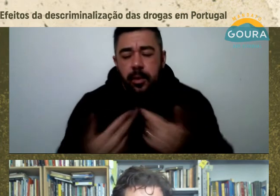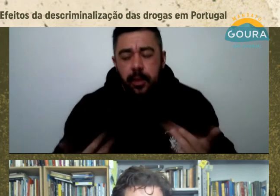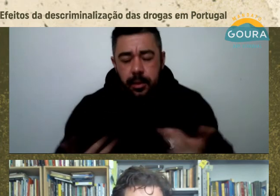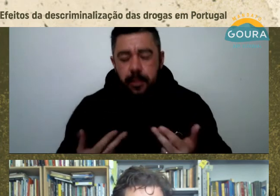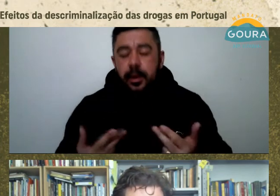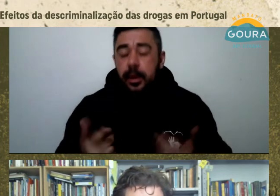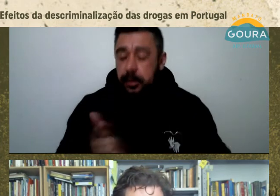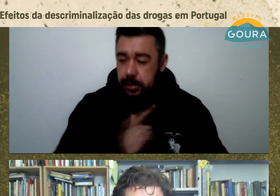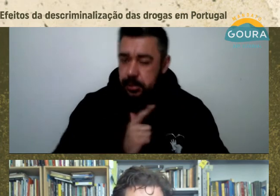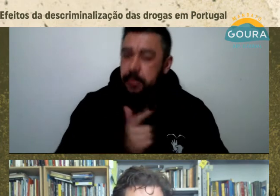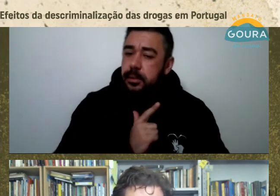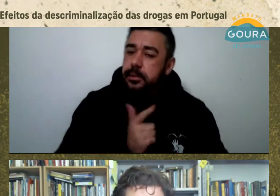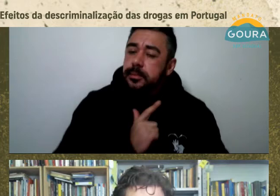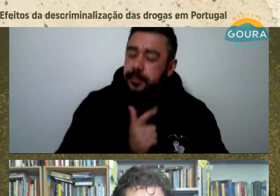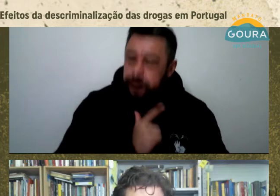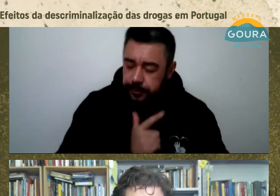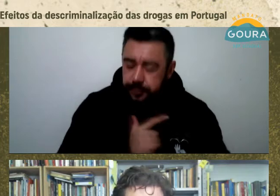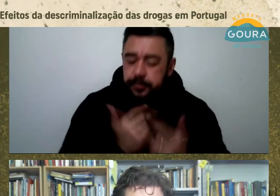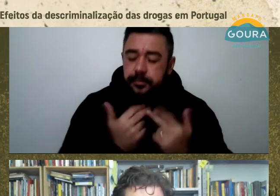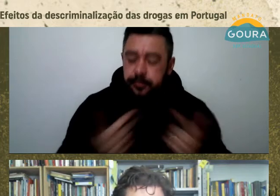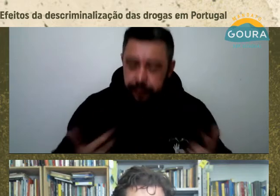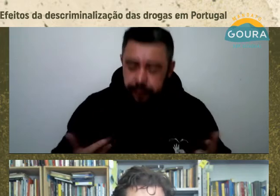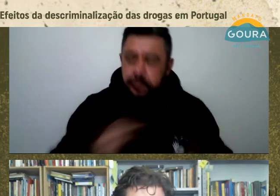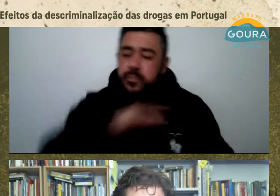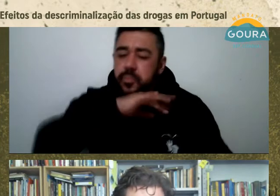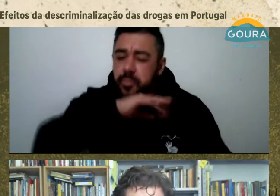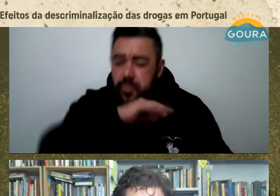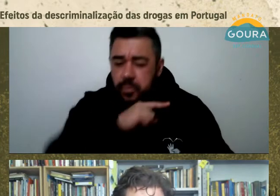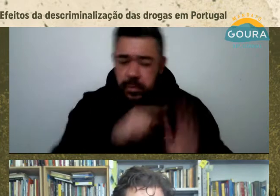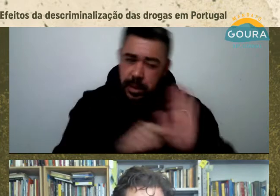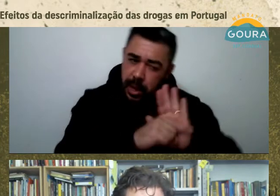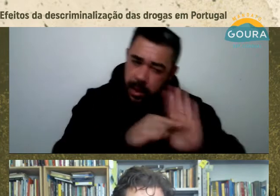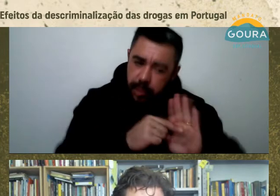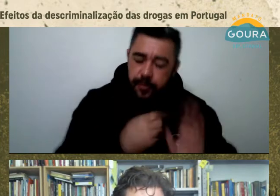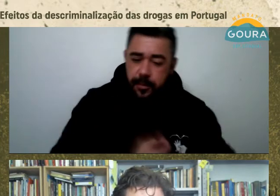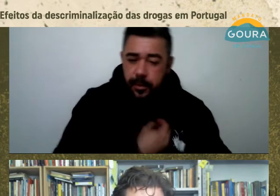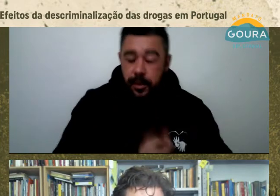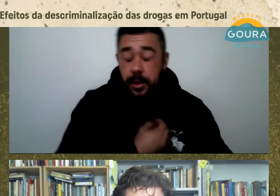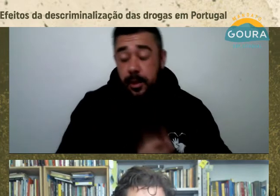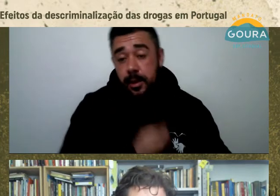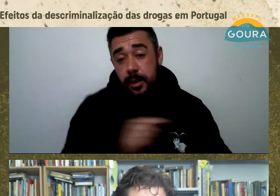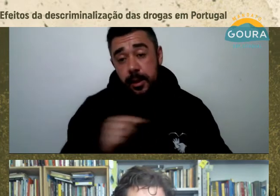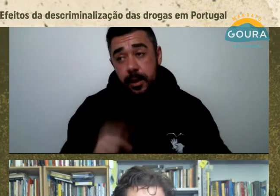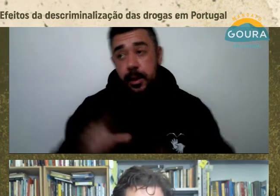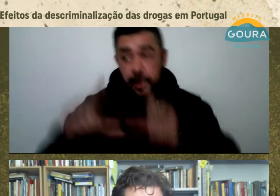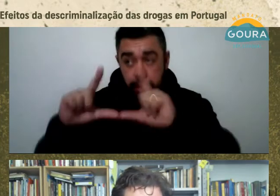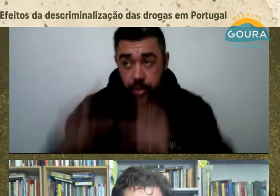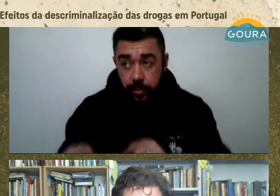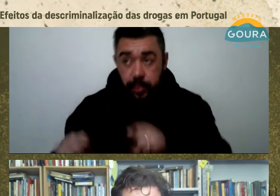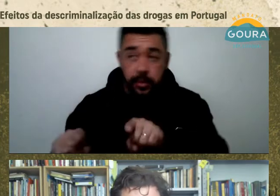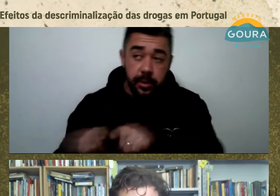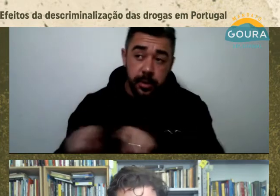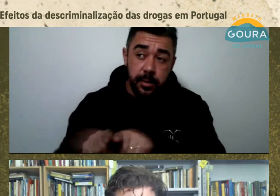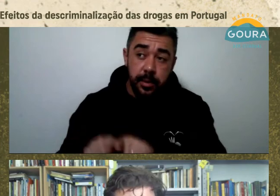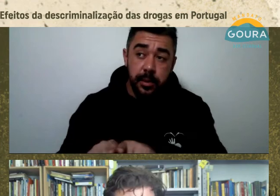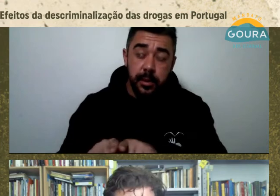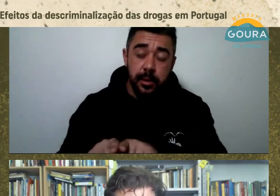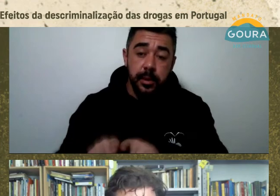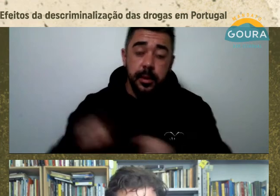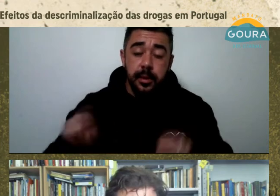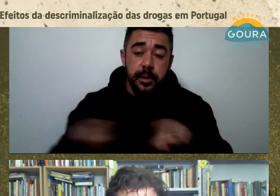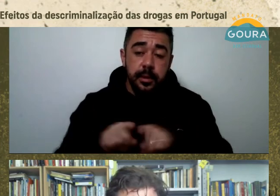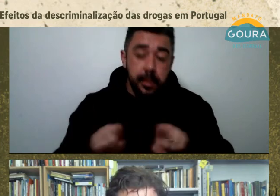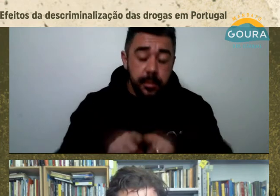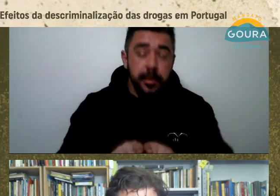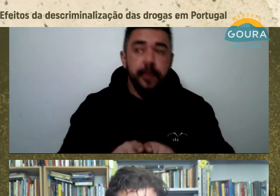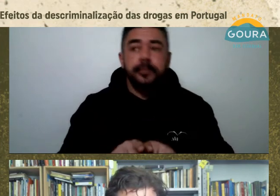impacto muito negativo na vida de todos os dias, e também ela foi francamente reduzida. Por outro lado, o facto de